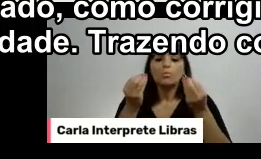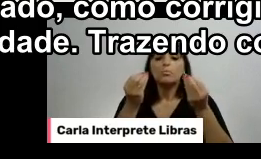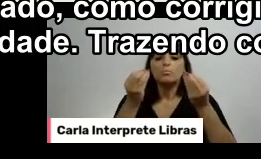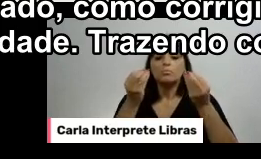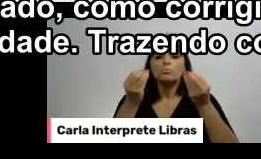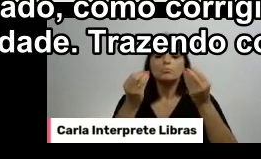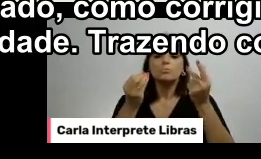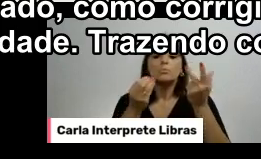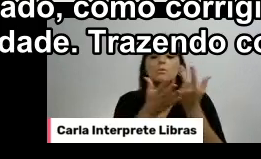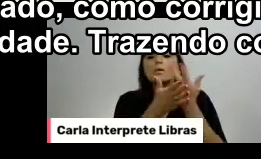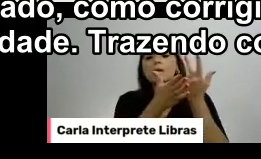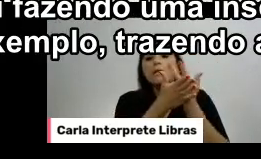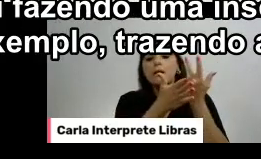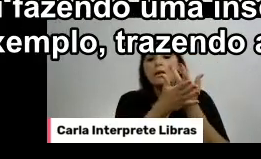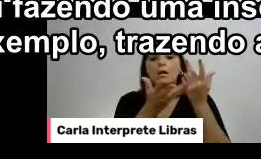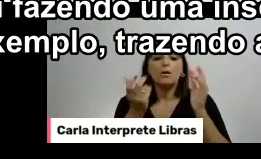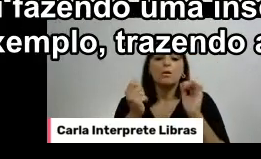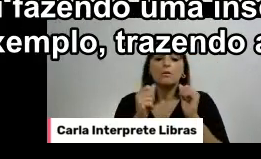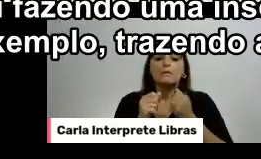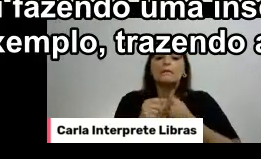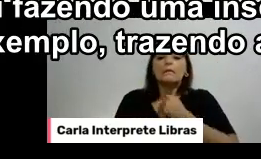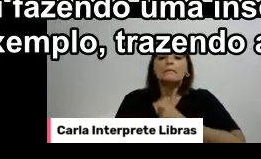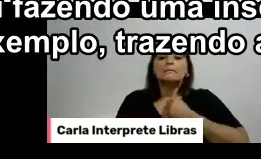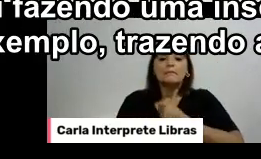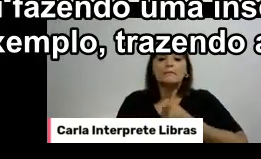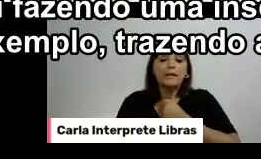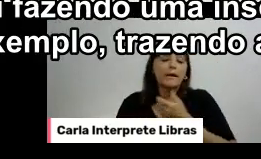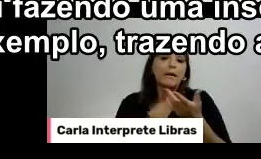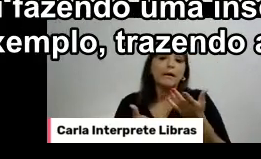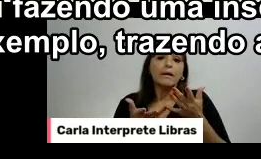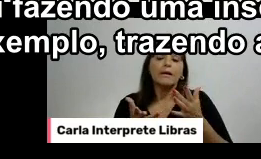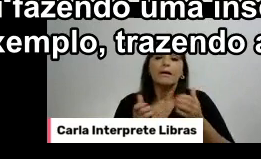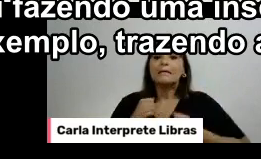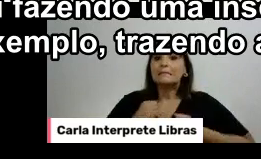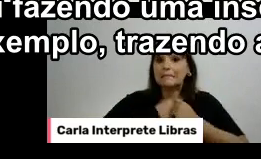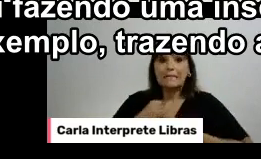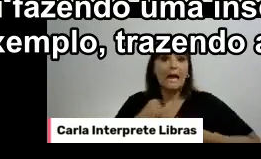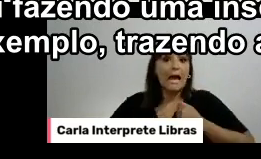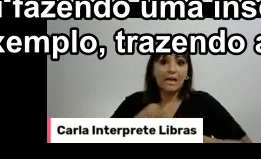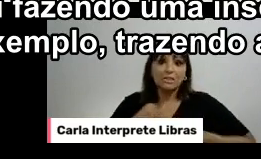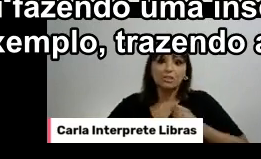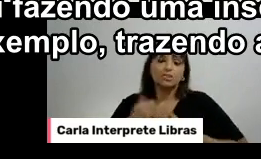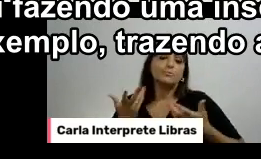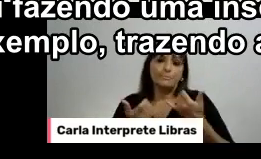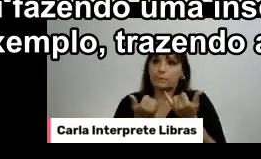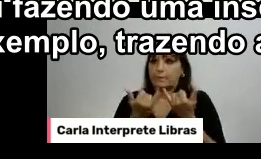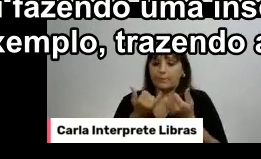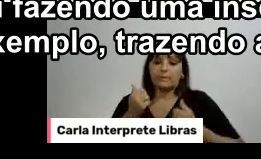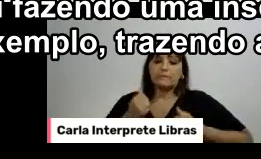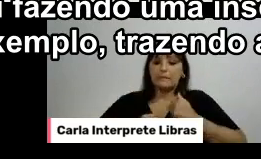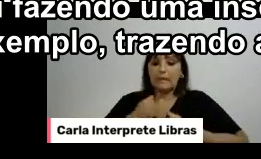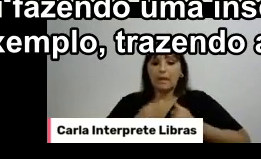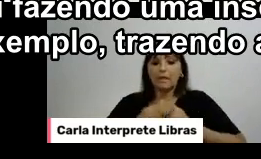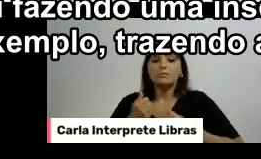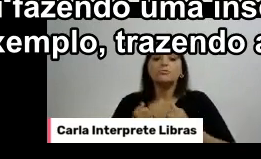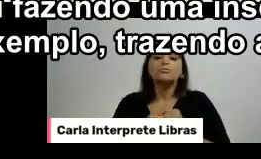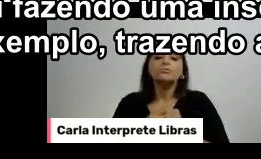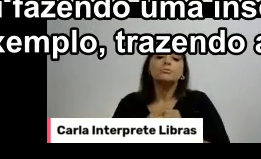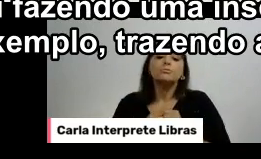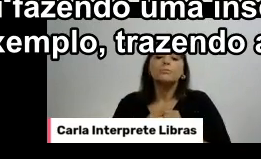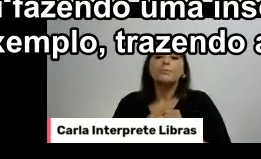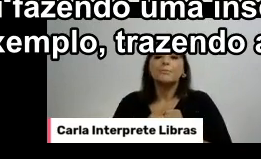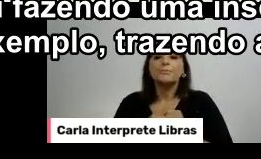trazendo como exemplo, de repente eu estou fazendo uma inscrição para alguma palestra, por exemplo, trazendo